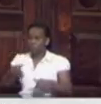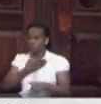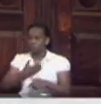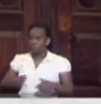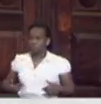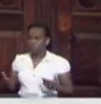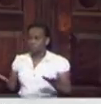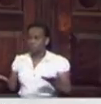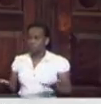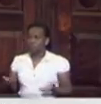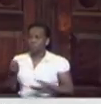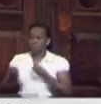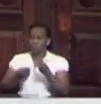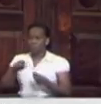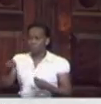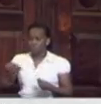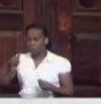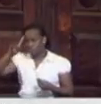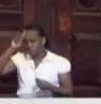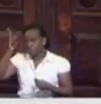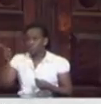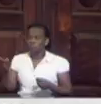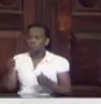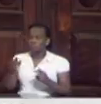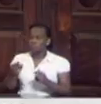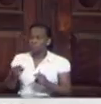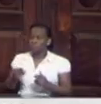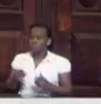tomam nossas iniciativas